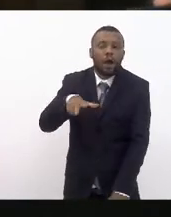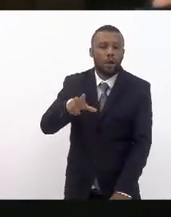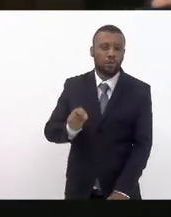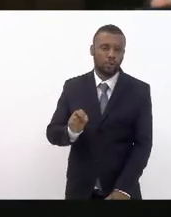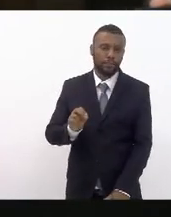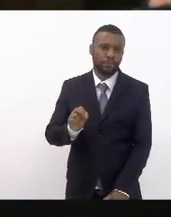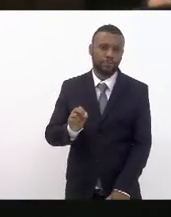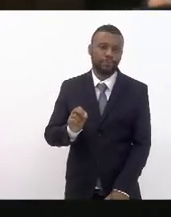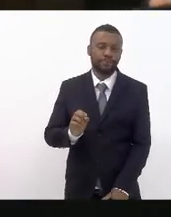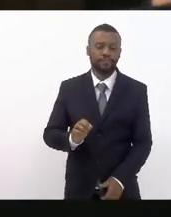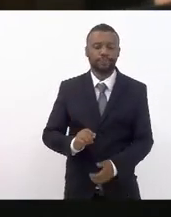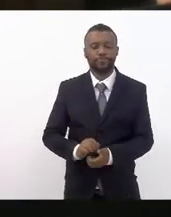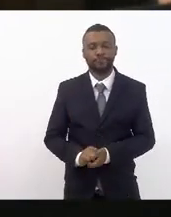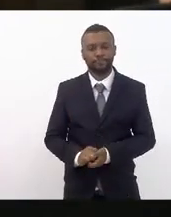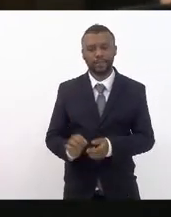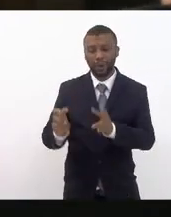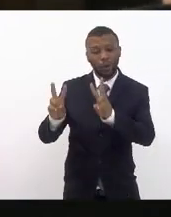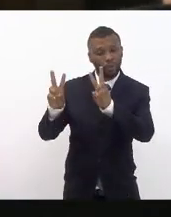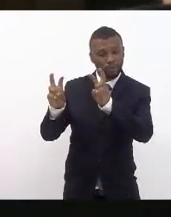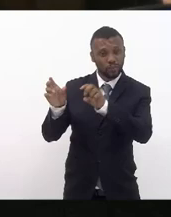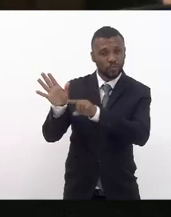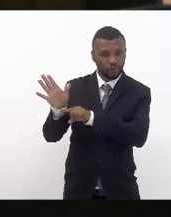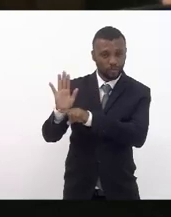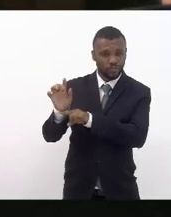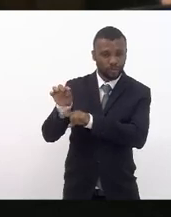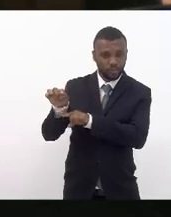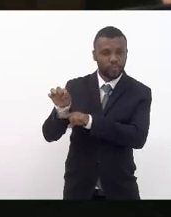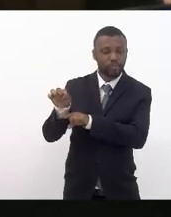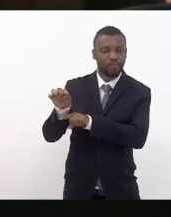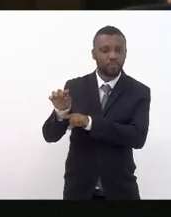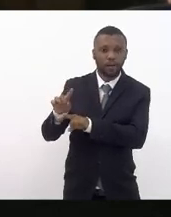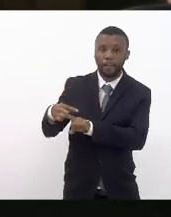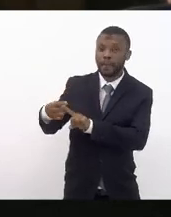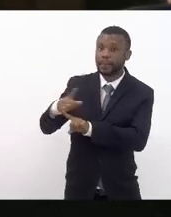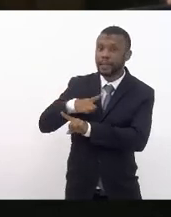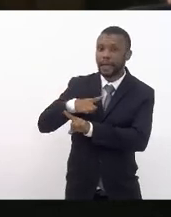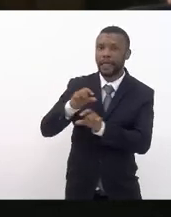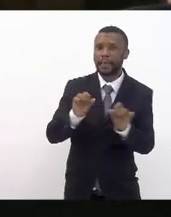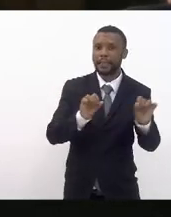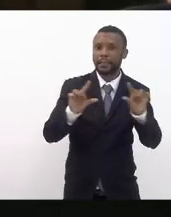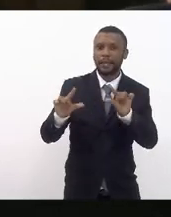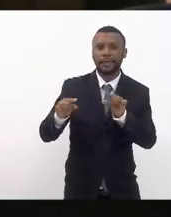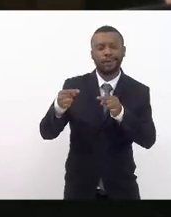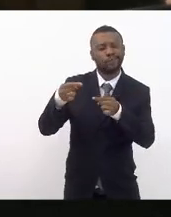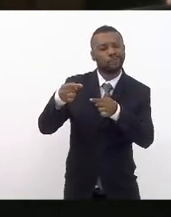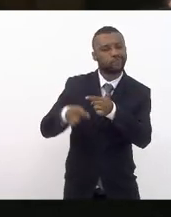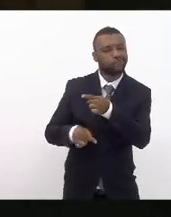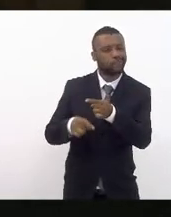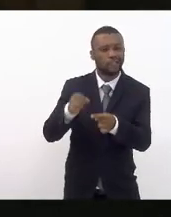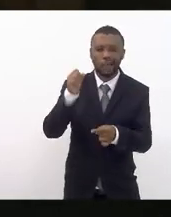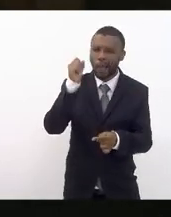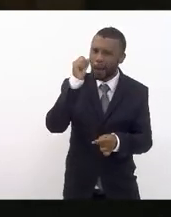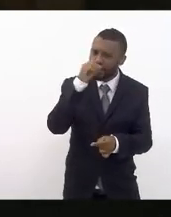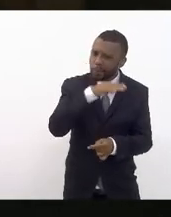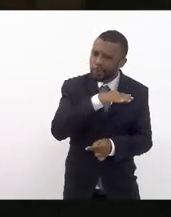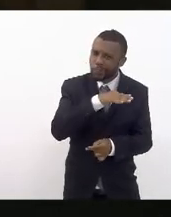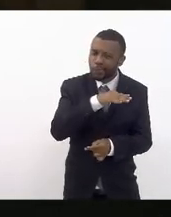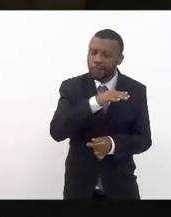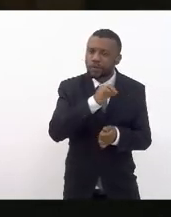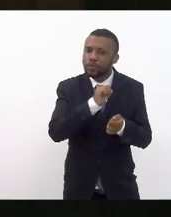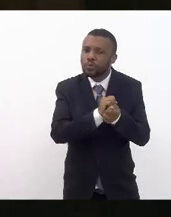Não bastando o título, ainda tem cenas indecorosas com